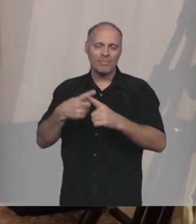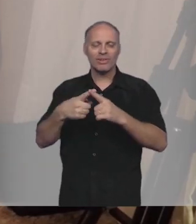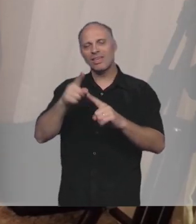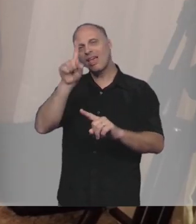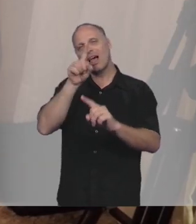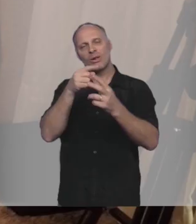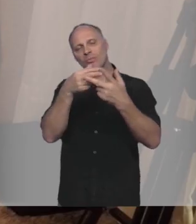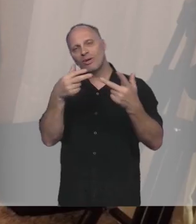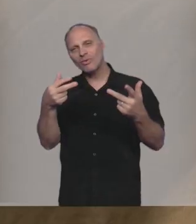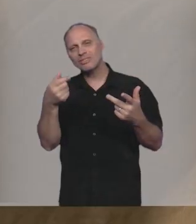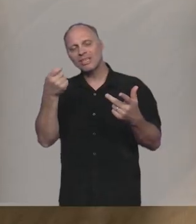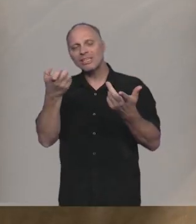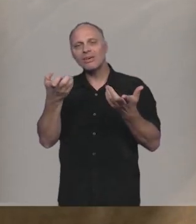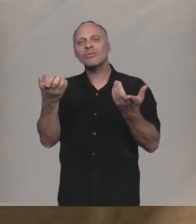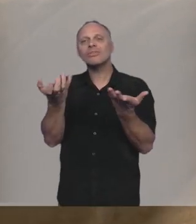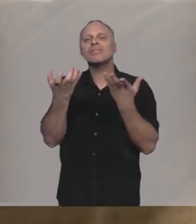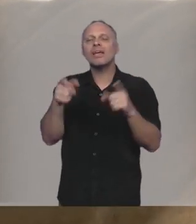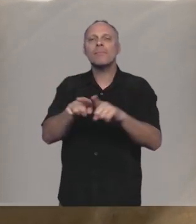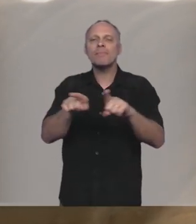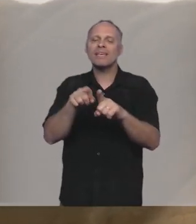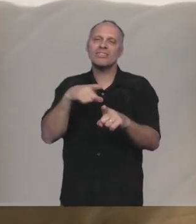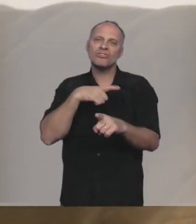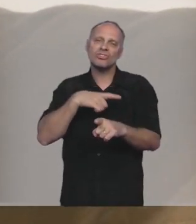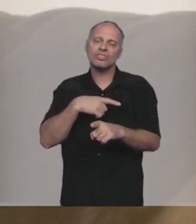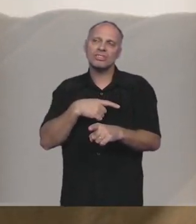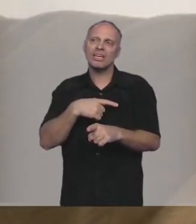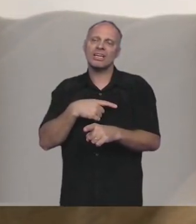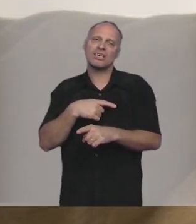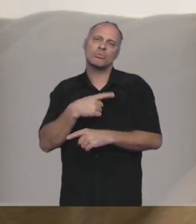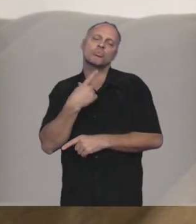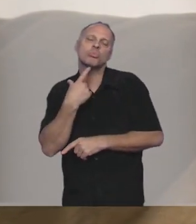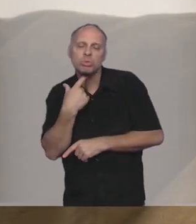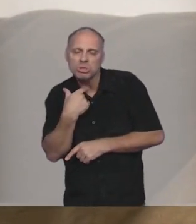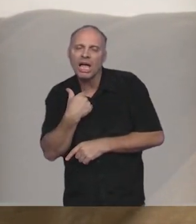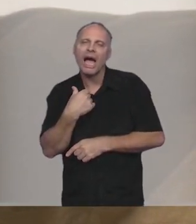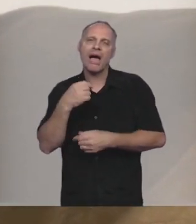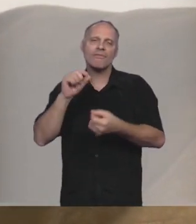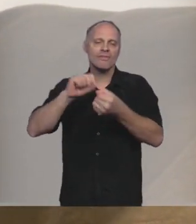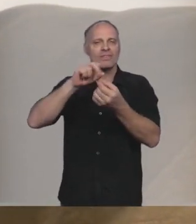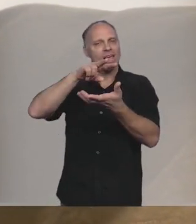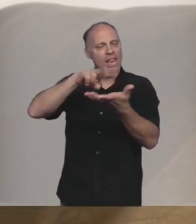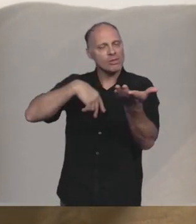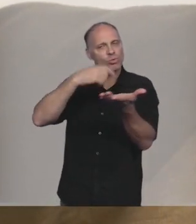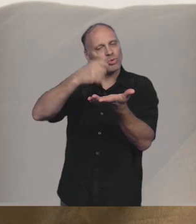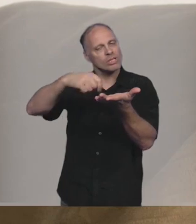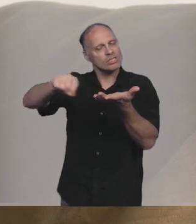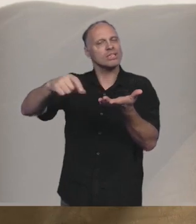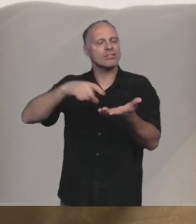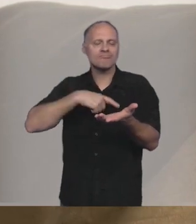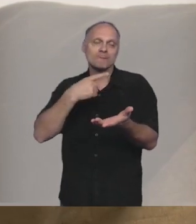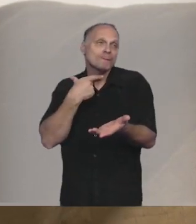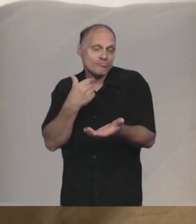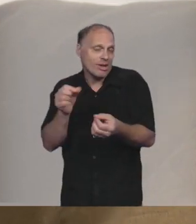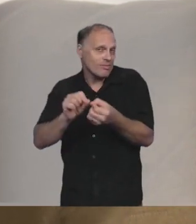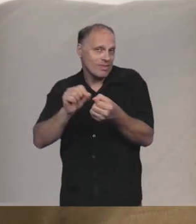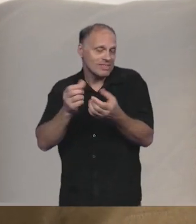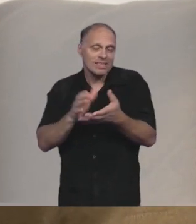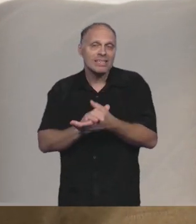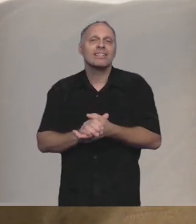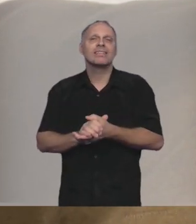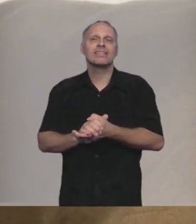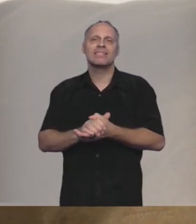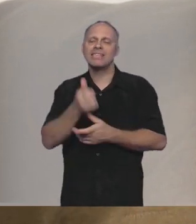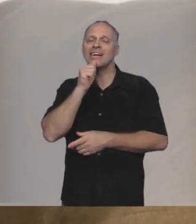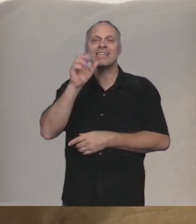porque era algo com que eu também tinha eu tinha um manejo, né, com a questão da leitura e da escrita,